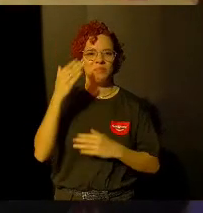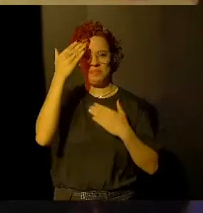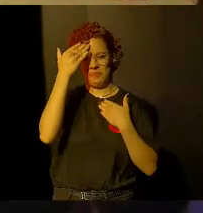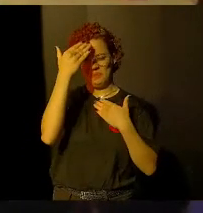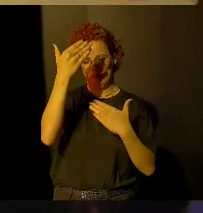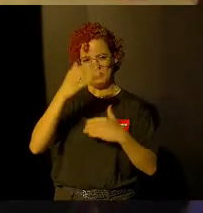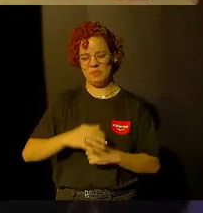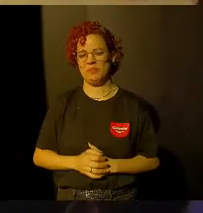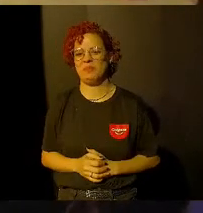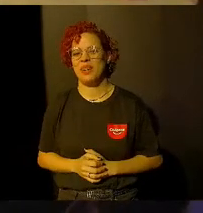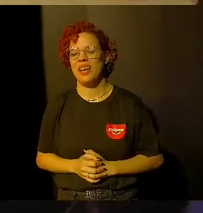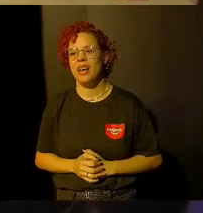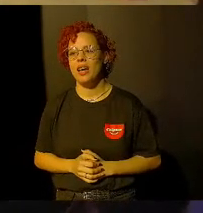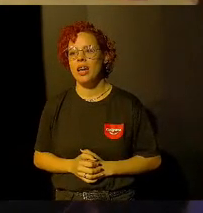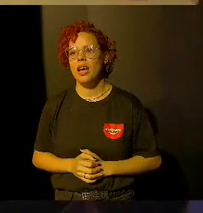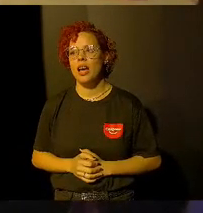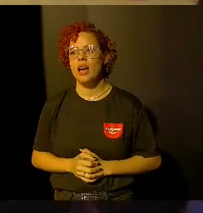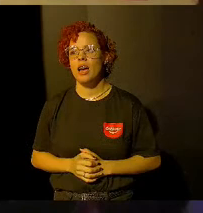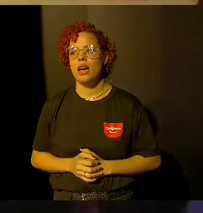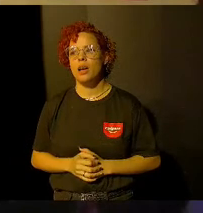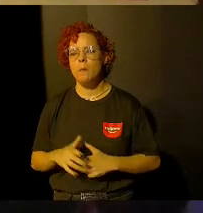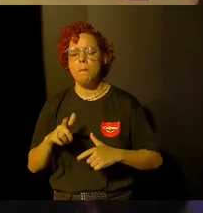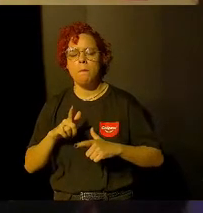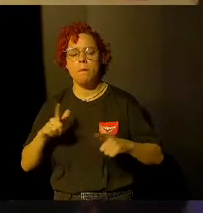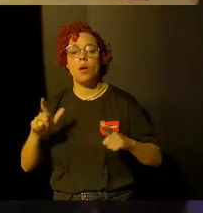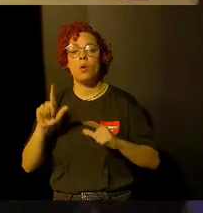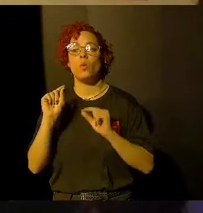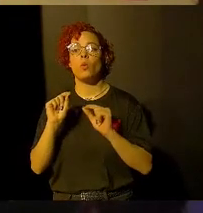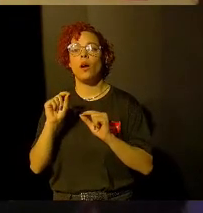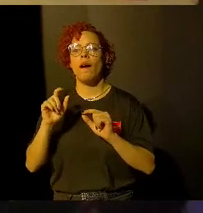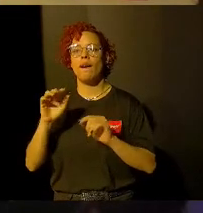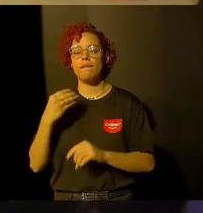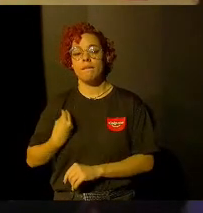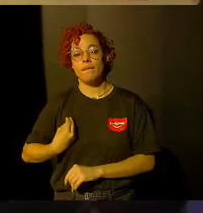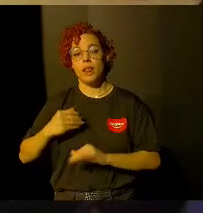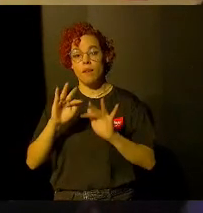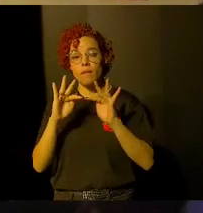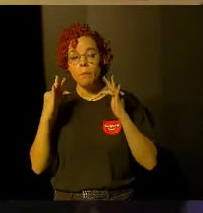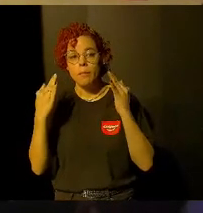aprender imenso sobre a vida familiar